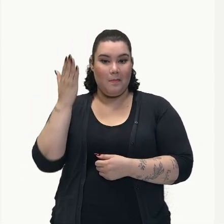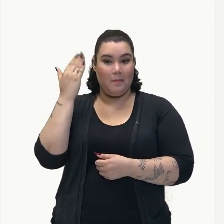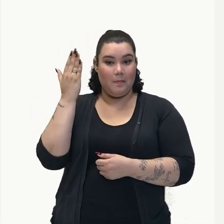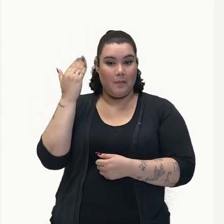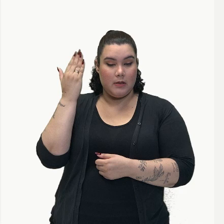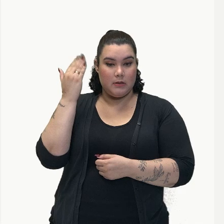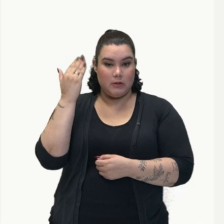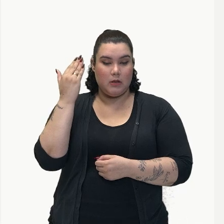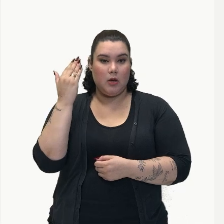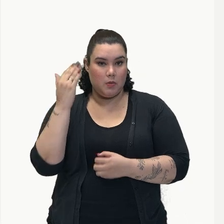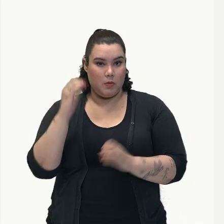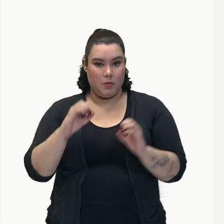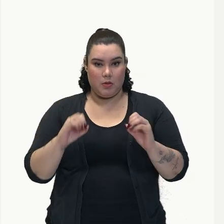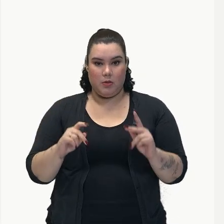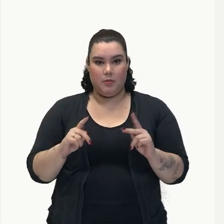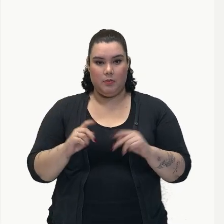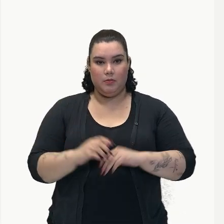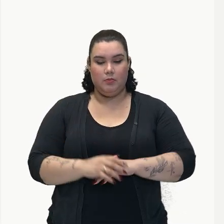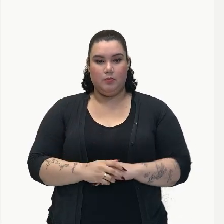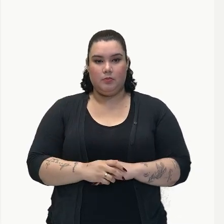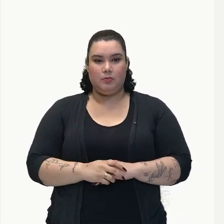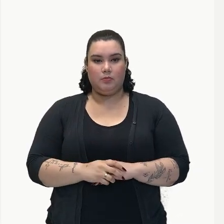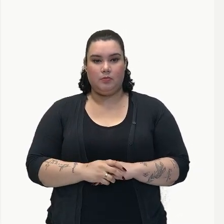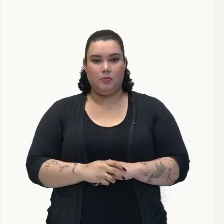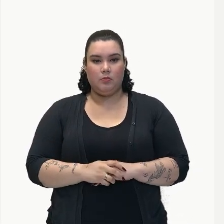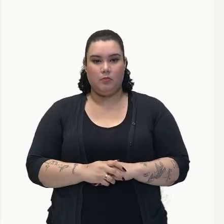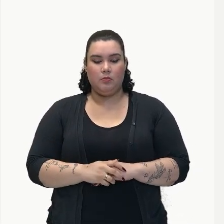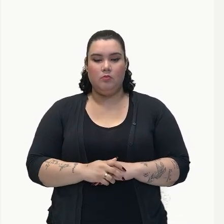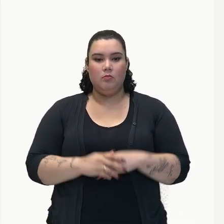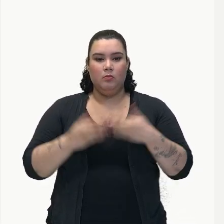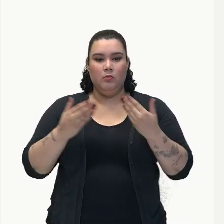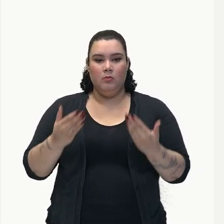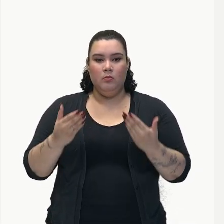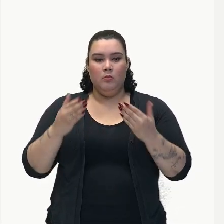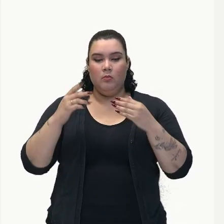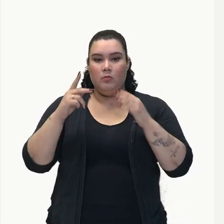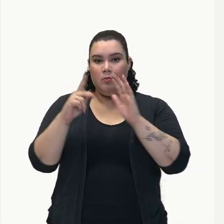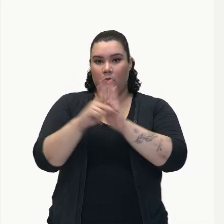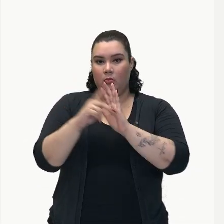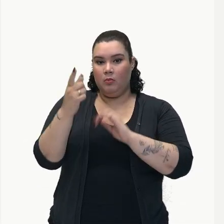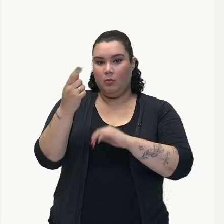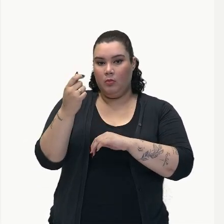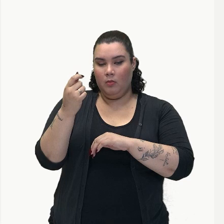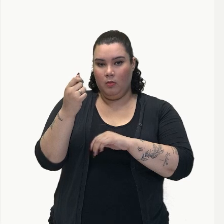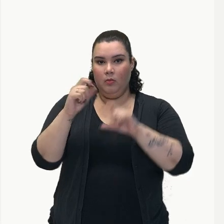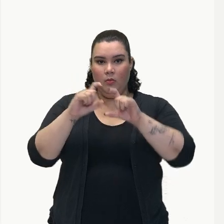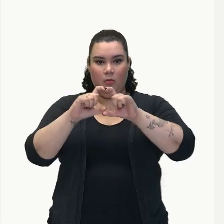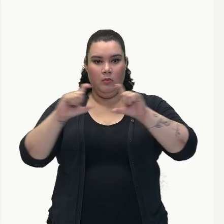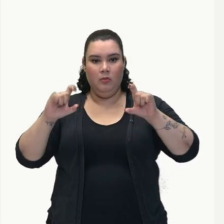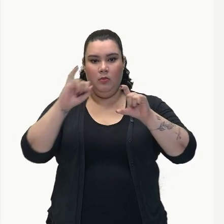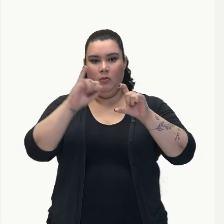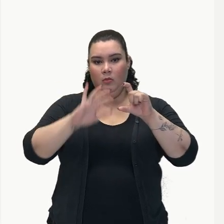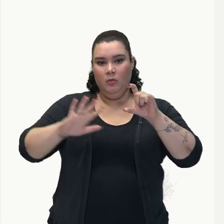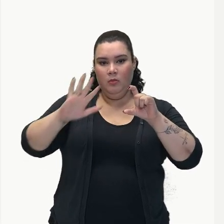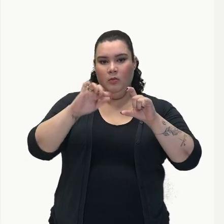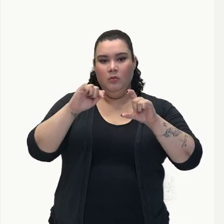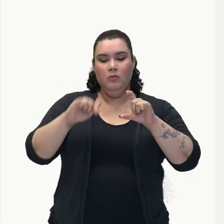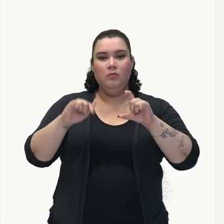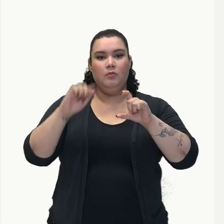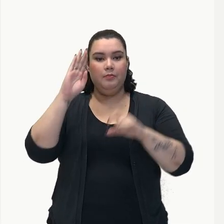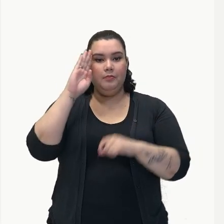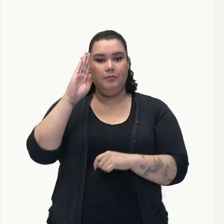aquele tempo. Aqui nós temos, bem na estampa da cédula, a imagem do grande